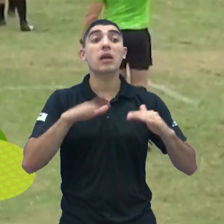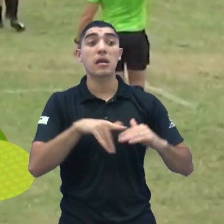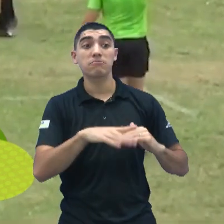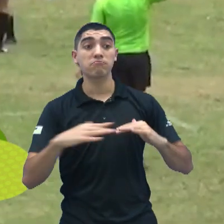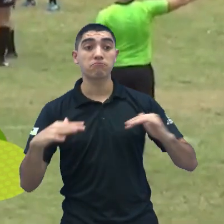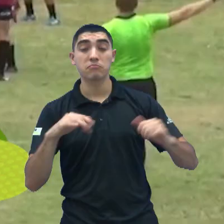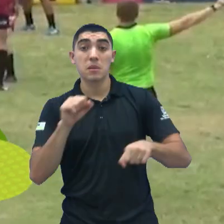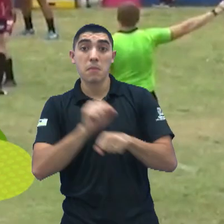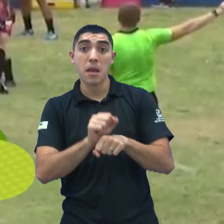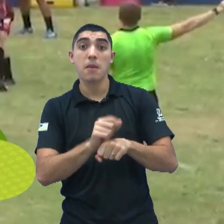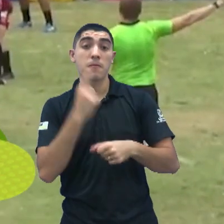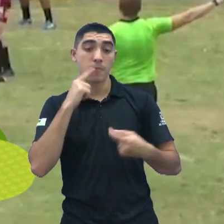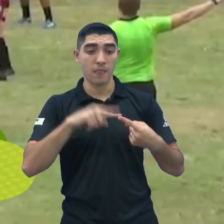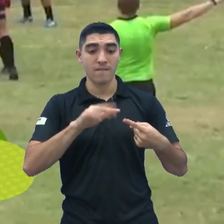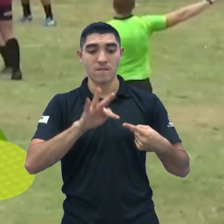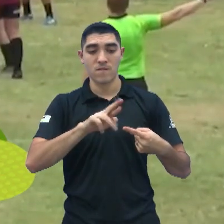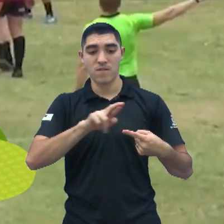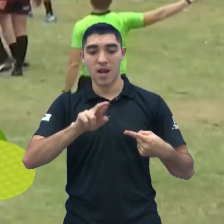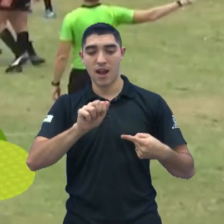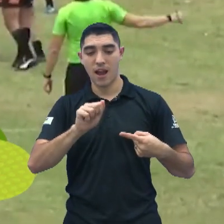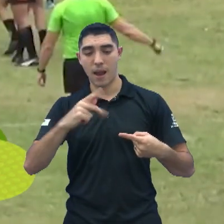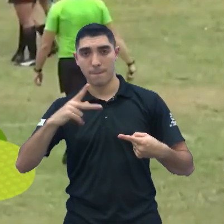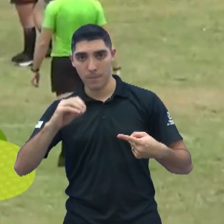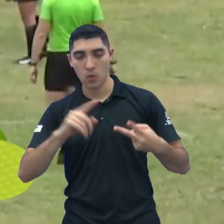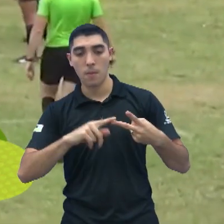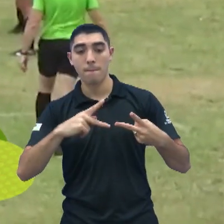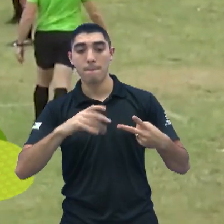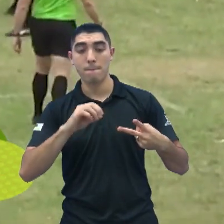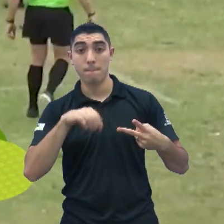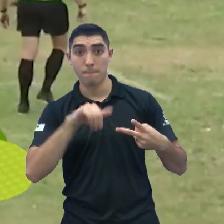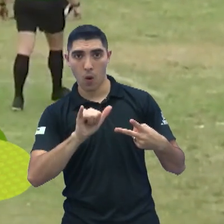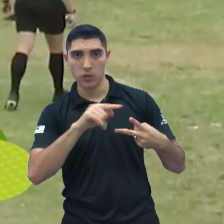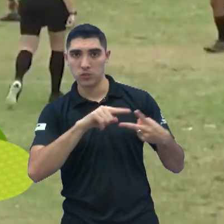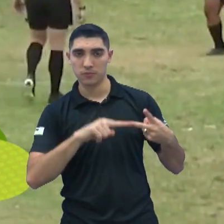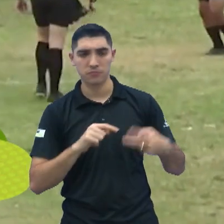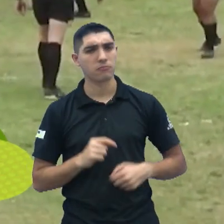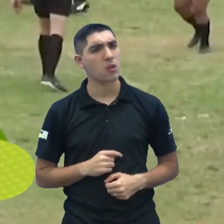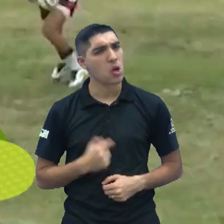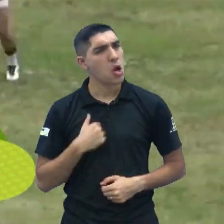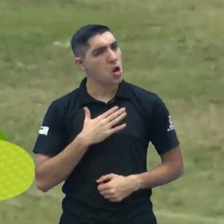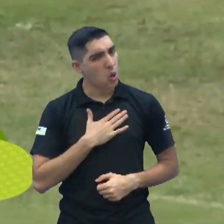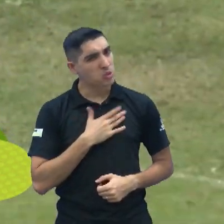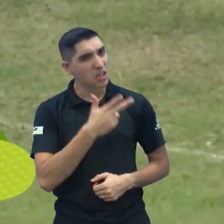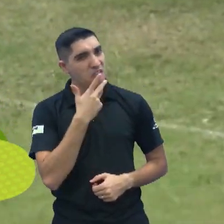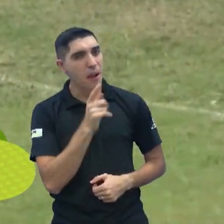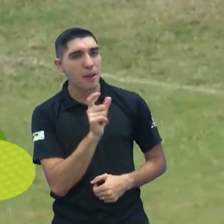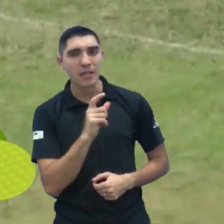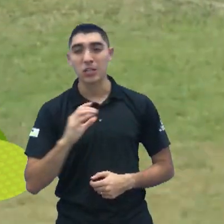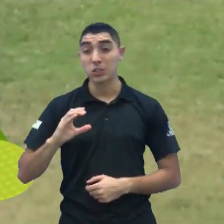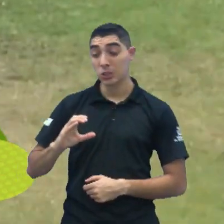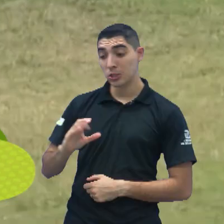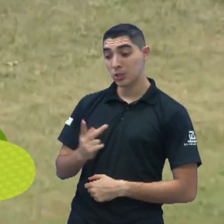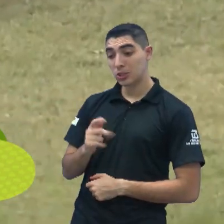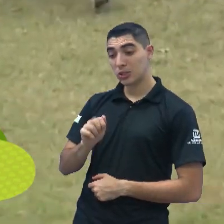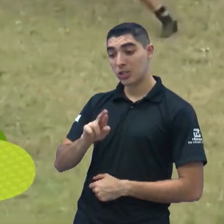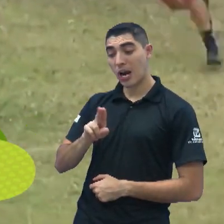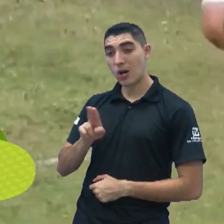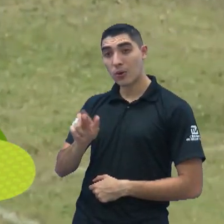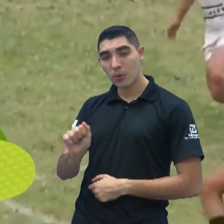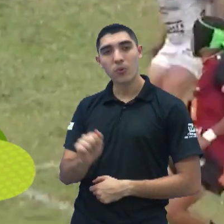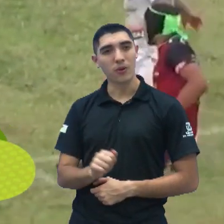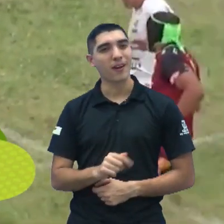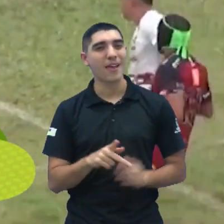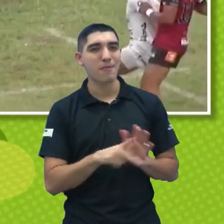e também o time da Poli, meu caro Paulo Ricardo. Gostei do sotaque gaúcho. Gostou? Charrua? Churrasco, bom chimarrão.